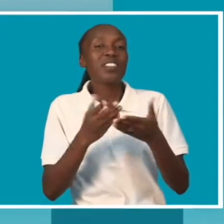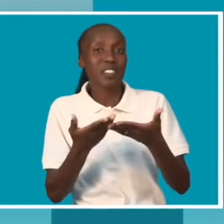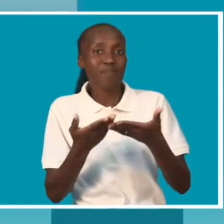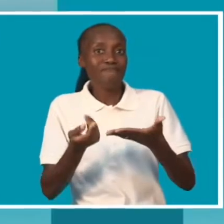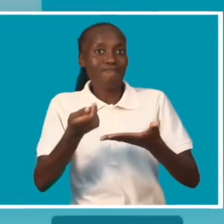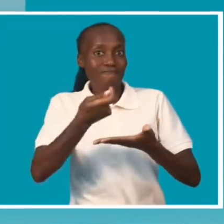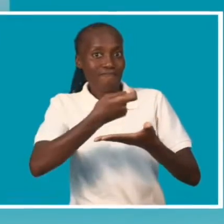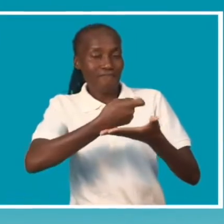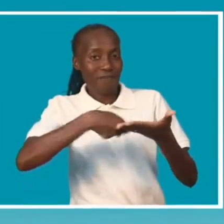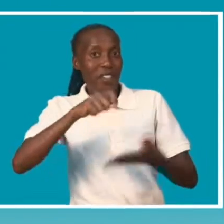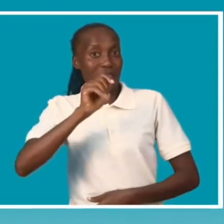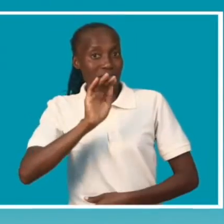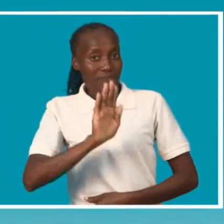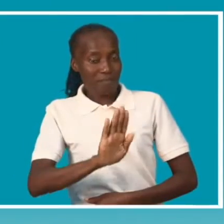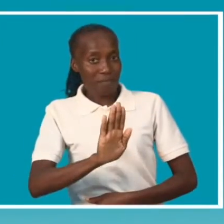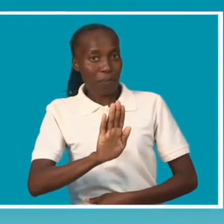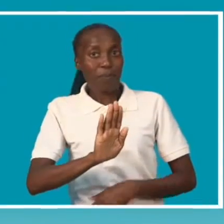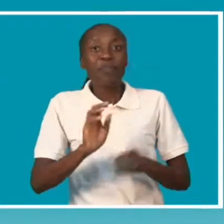Então,